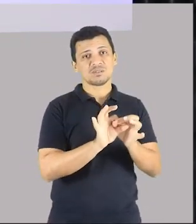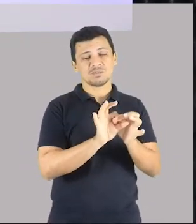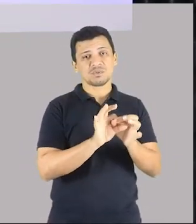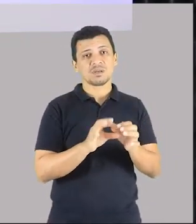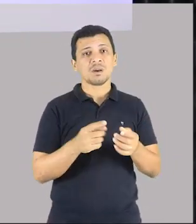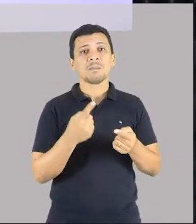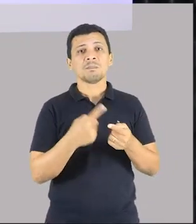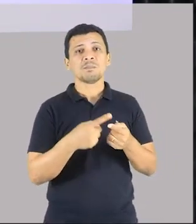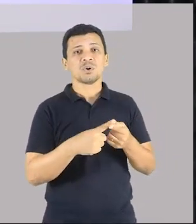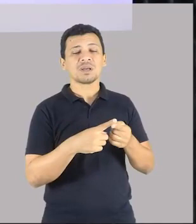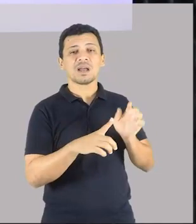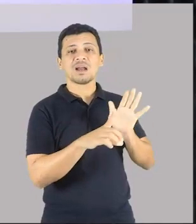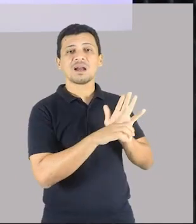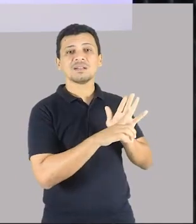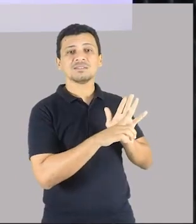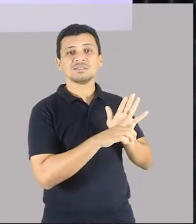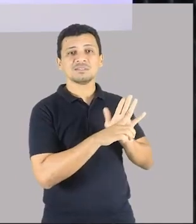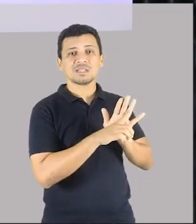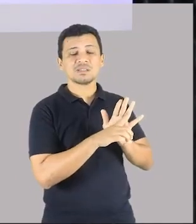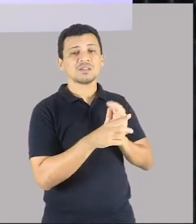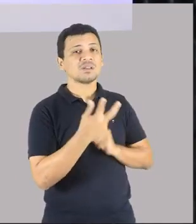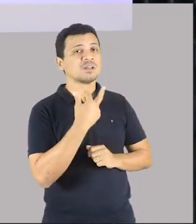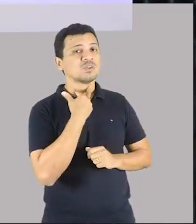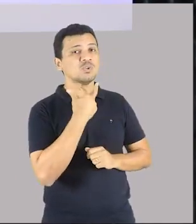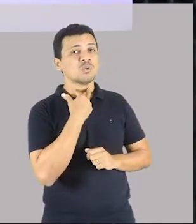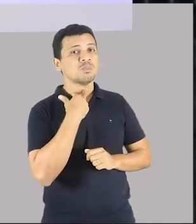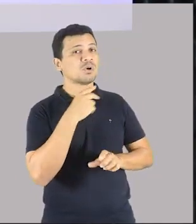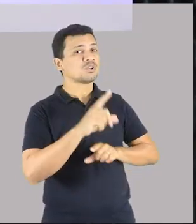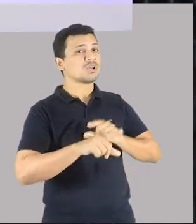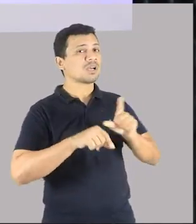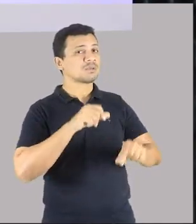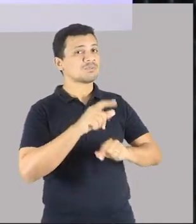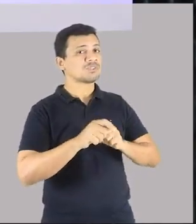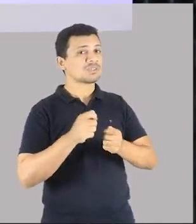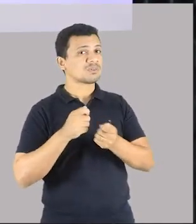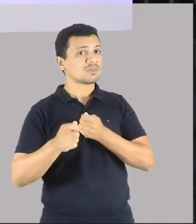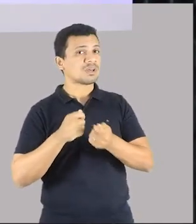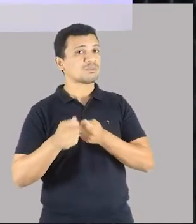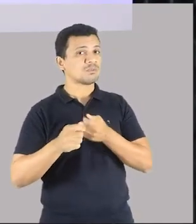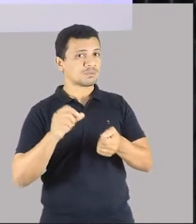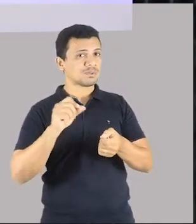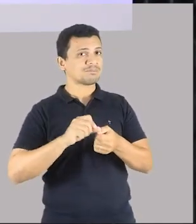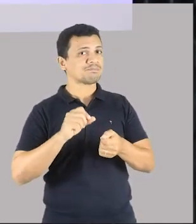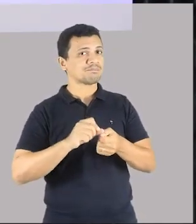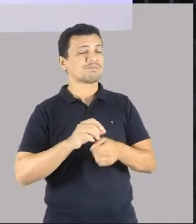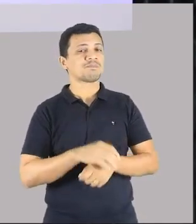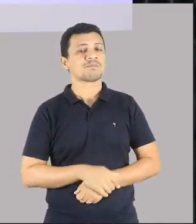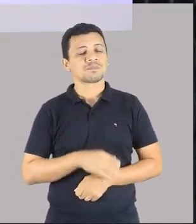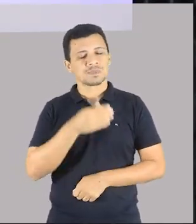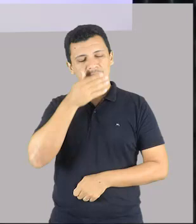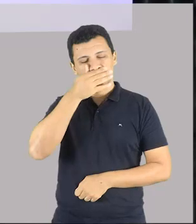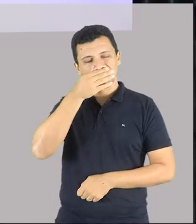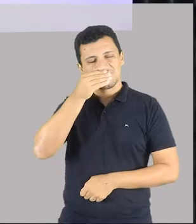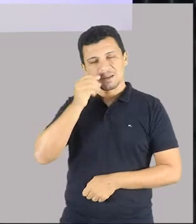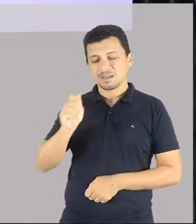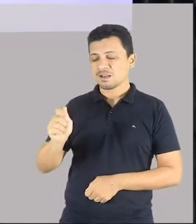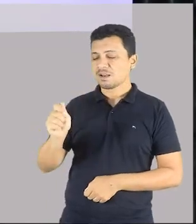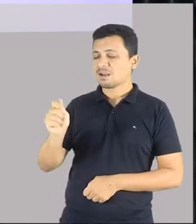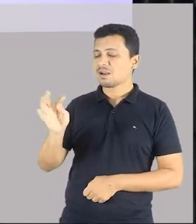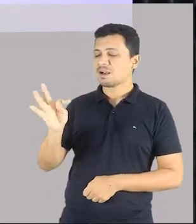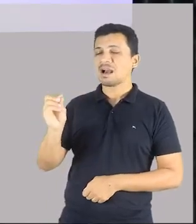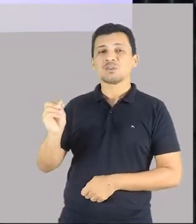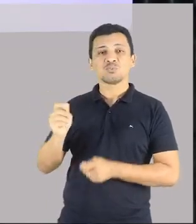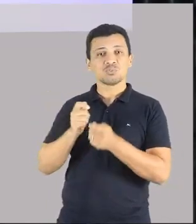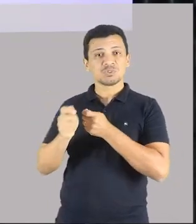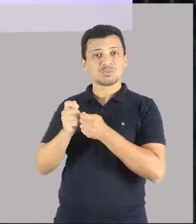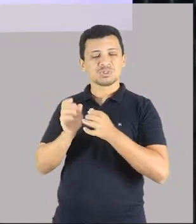a lei não deixou margem para a escolha para o administrador público atuar. Quando eu digo que um ato administrativo é vinculado,